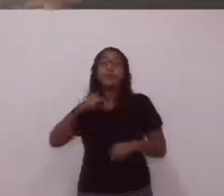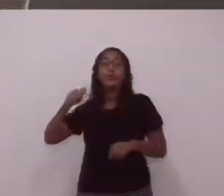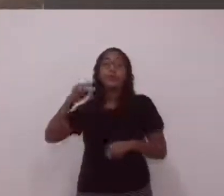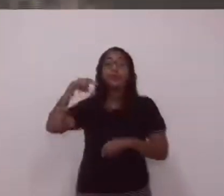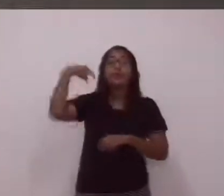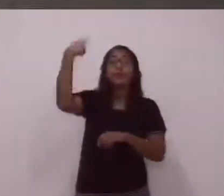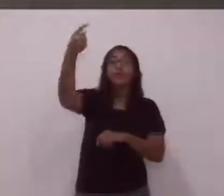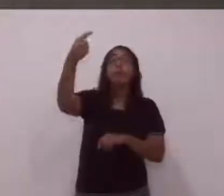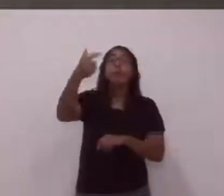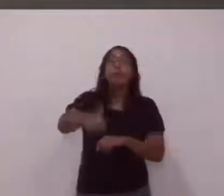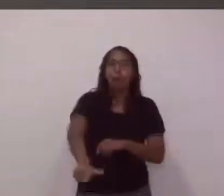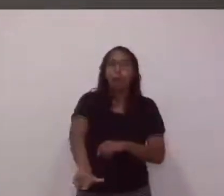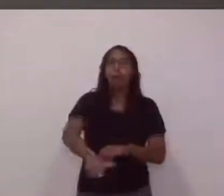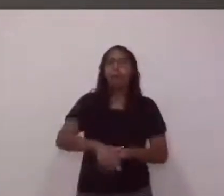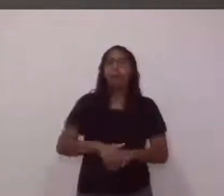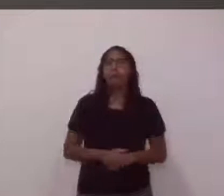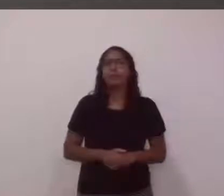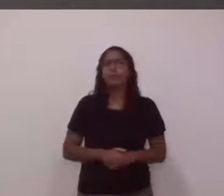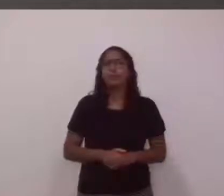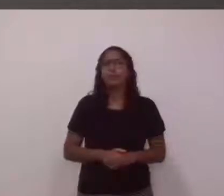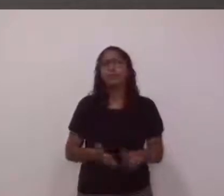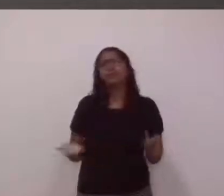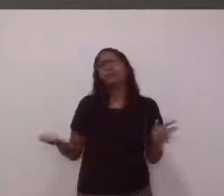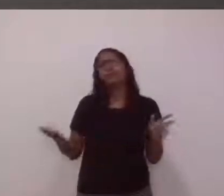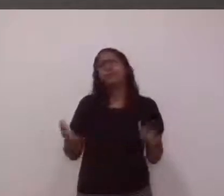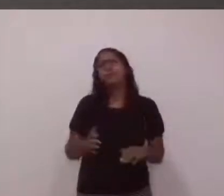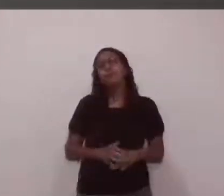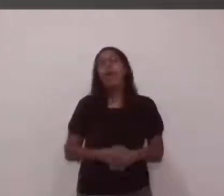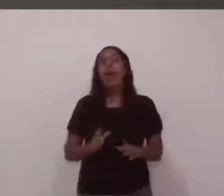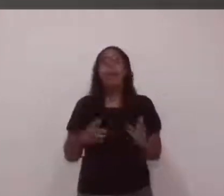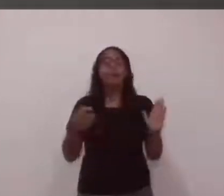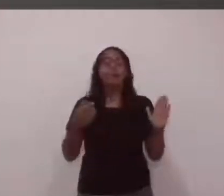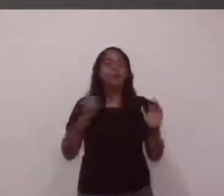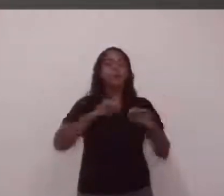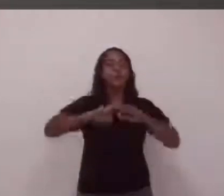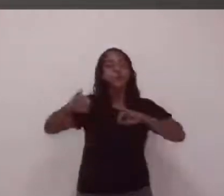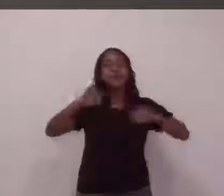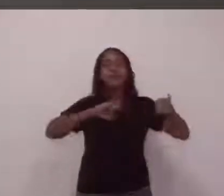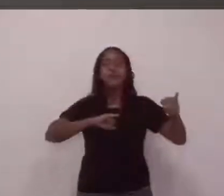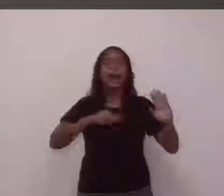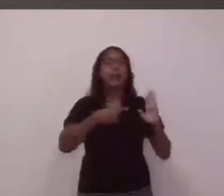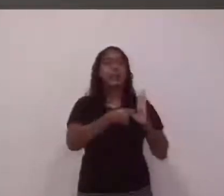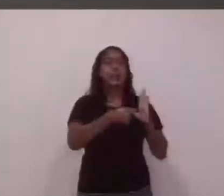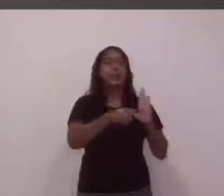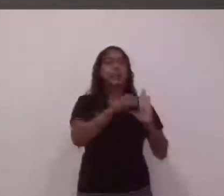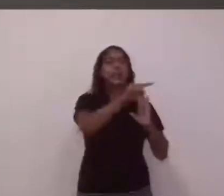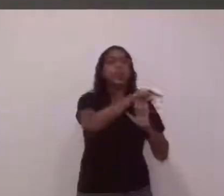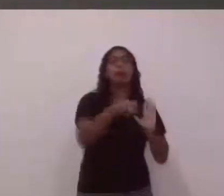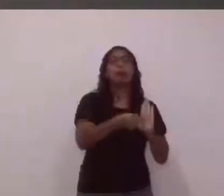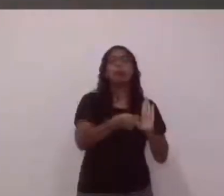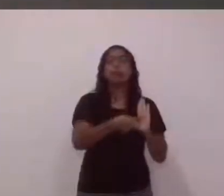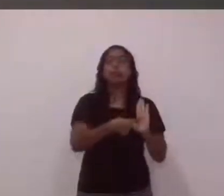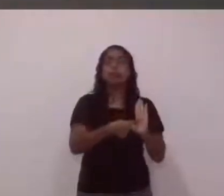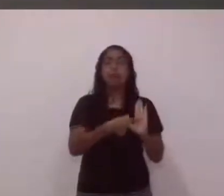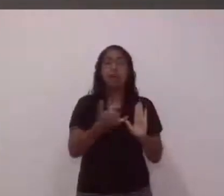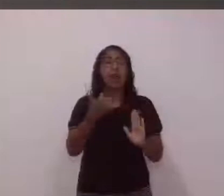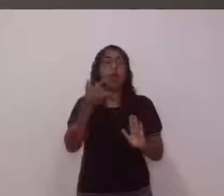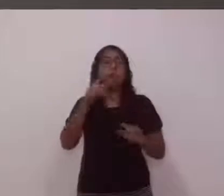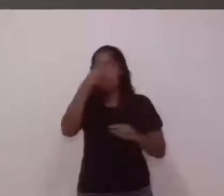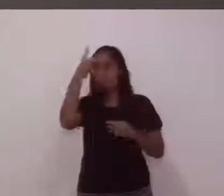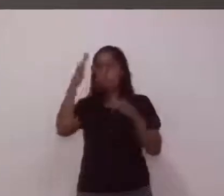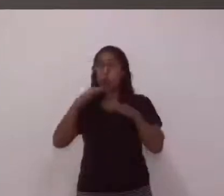avisado virá mais e aí quando fala que recebe denúncia que recebe ligações nós também recebemos